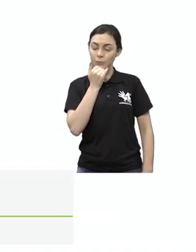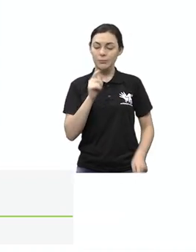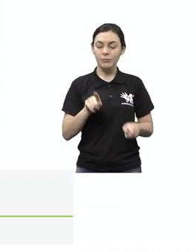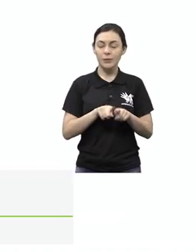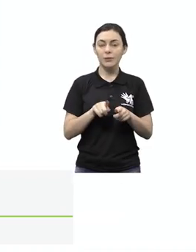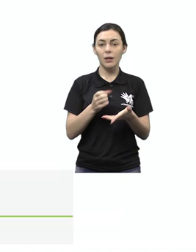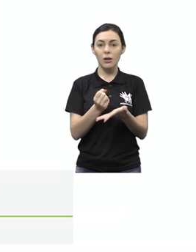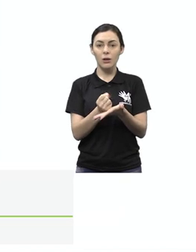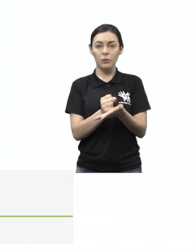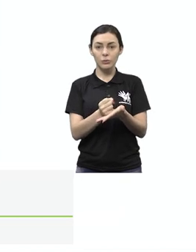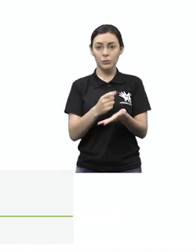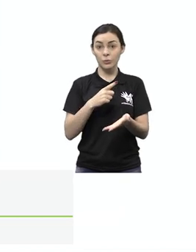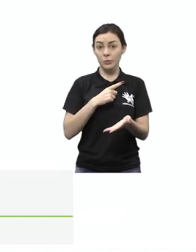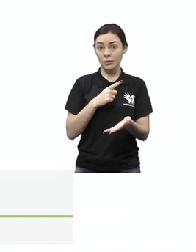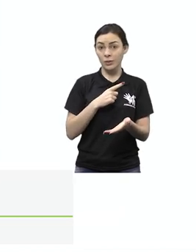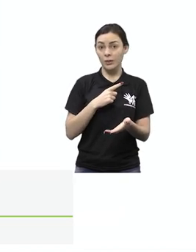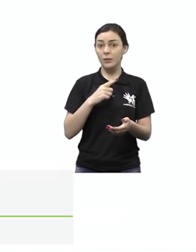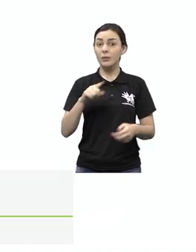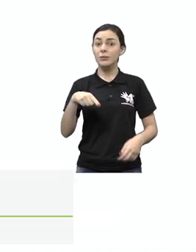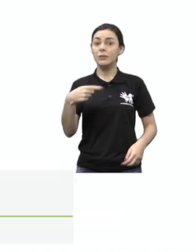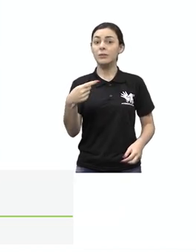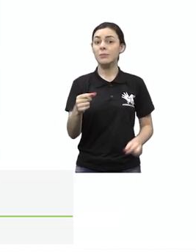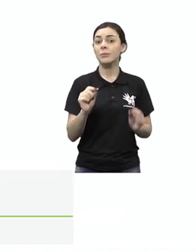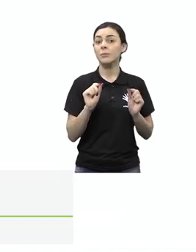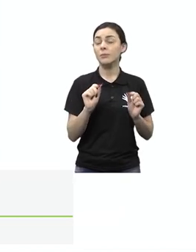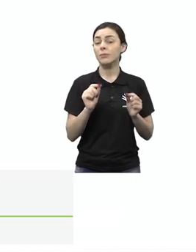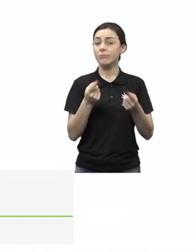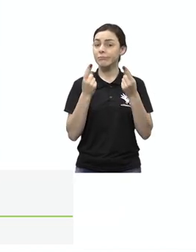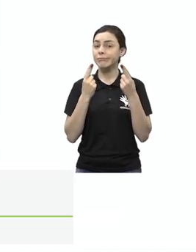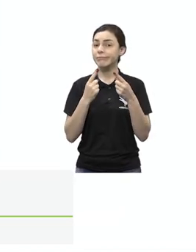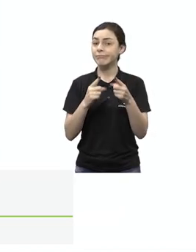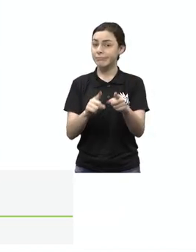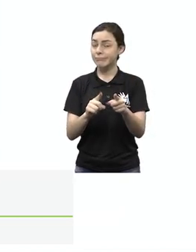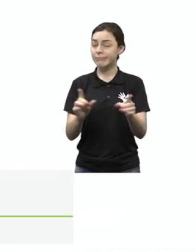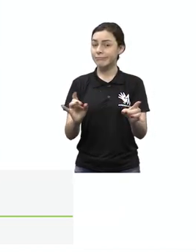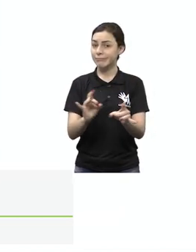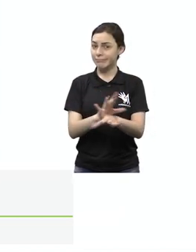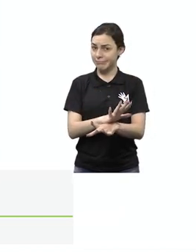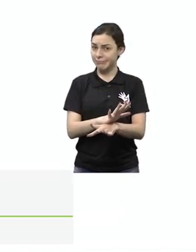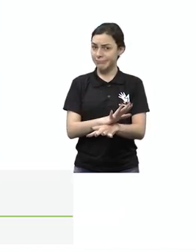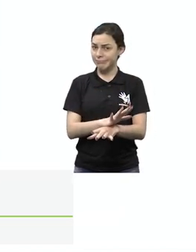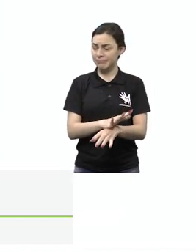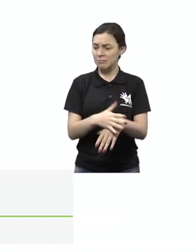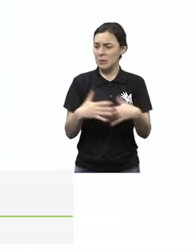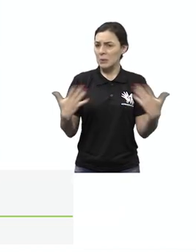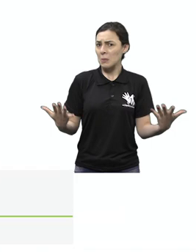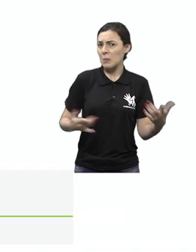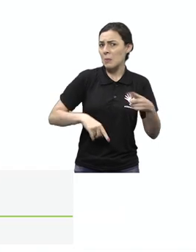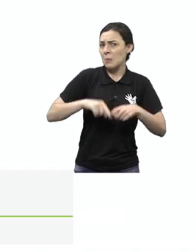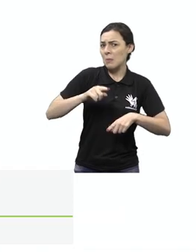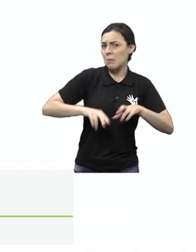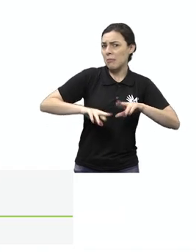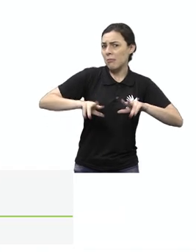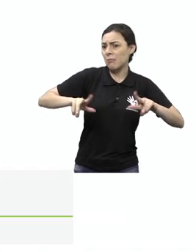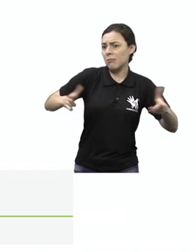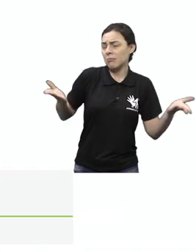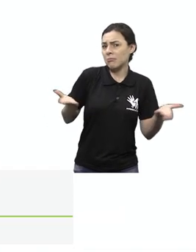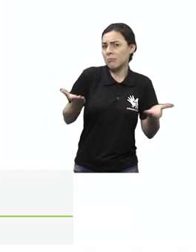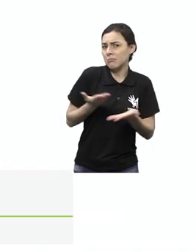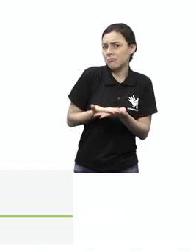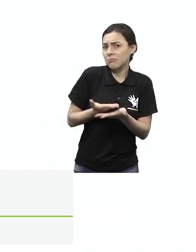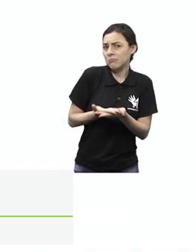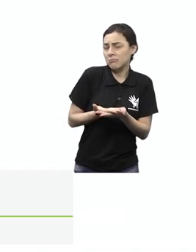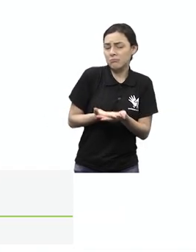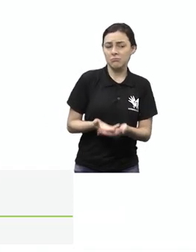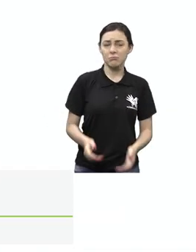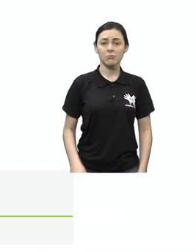fazendo um jogo e finalizaremos a nossa aula com um desafio. Professora Márcia, quais serão os materiais que precisaremos